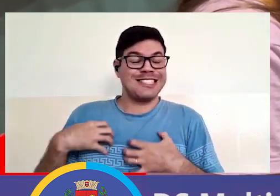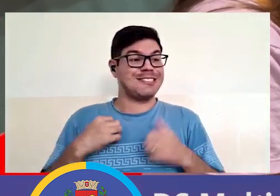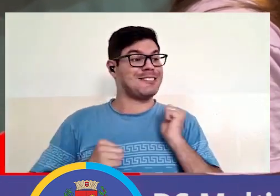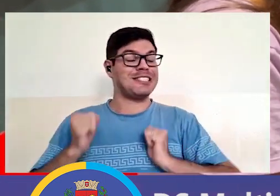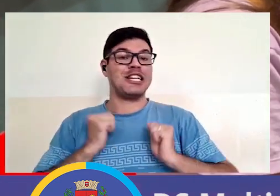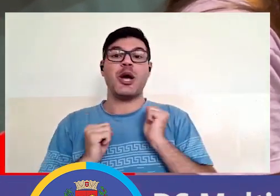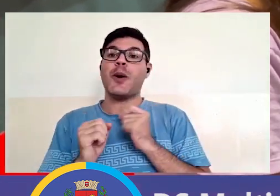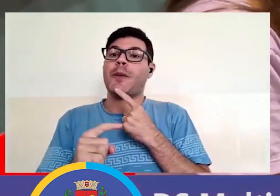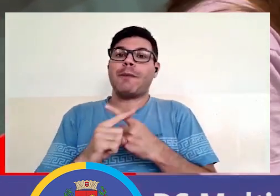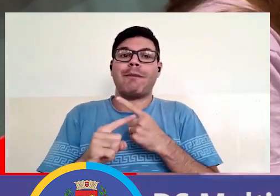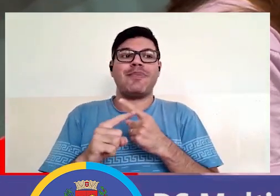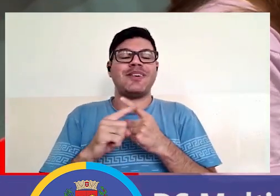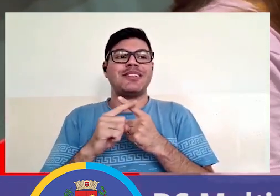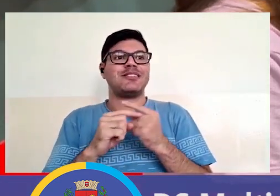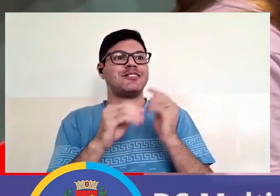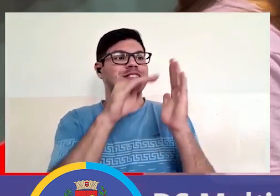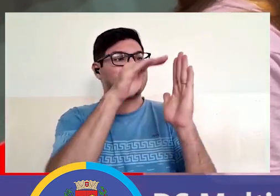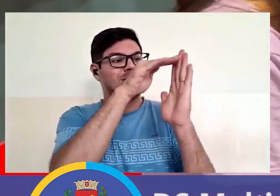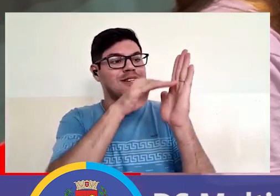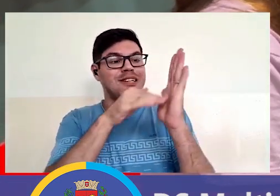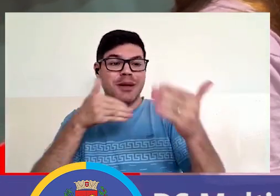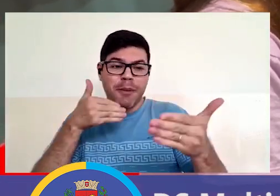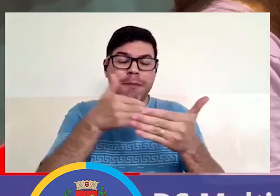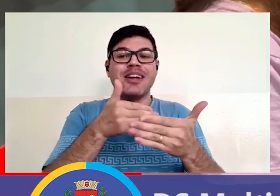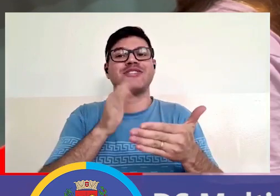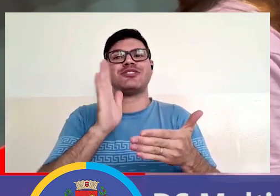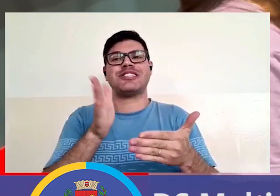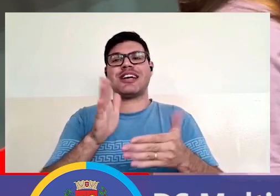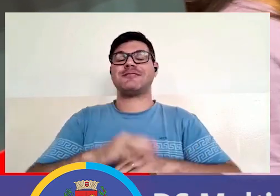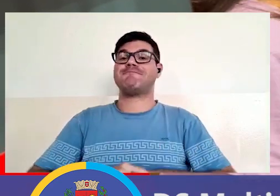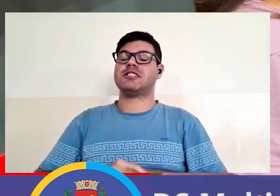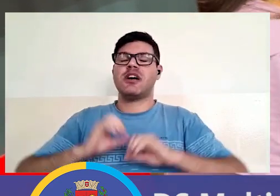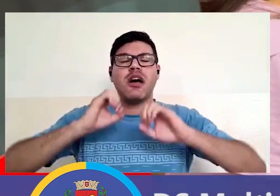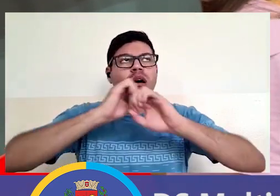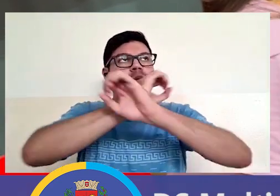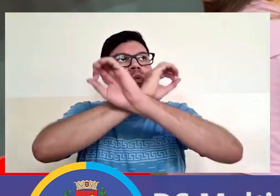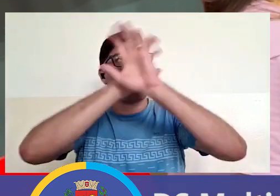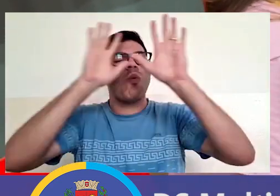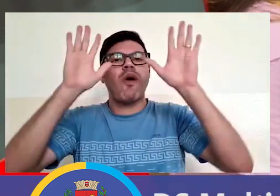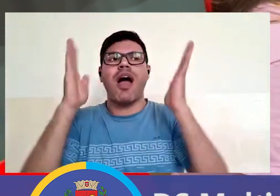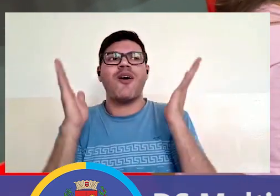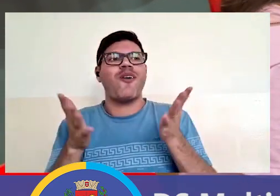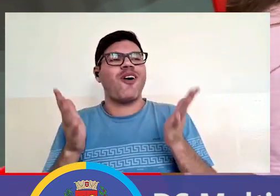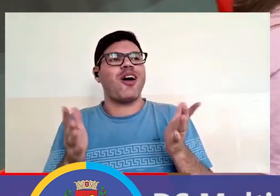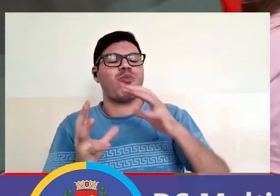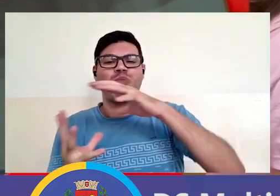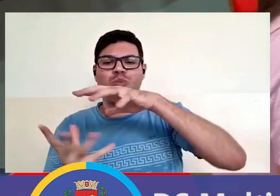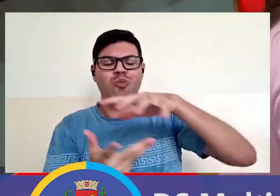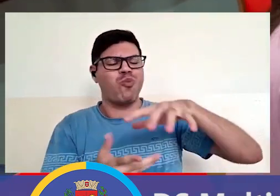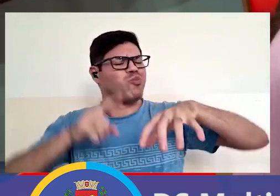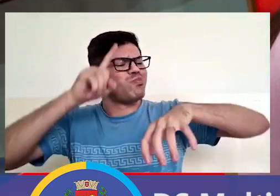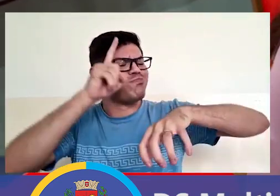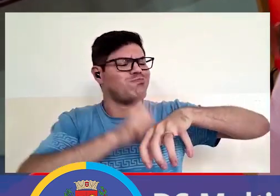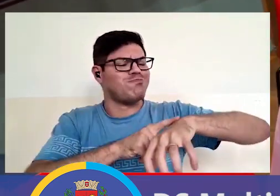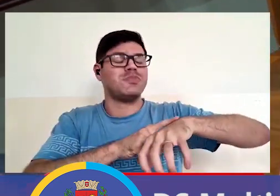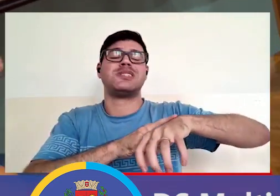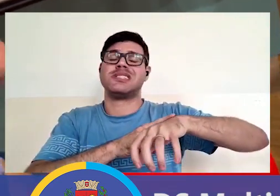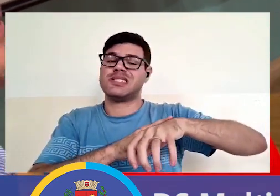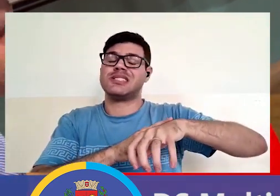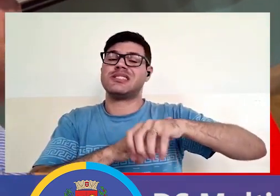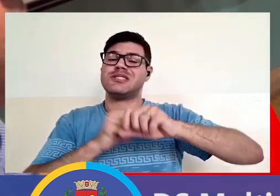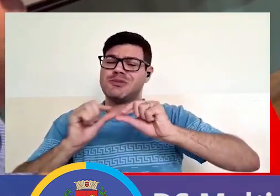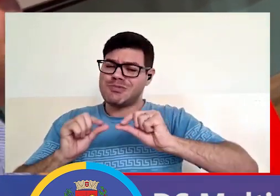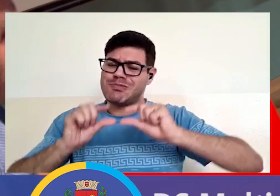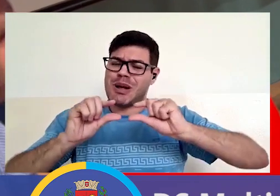o cronograma já está em descompasso com aquilo que nos foi anunciado, e ficou muito claro tudo, né? O mundo está vivendo momentos ainda